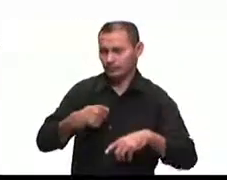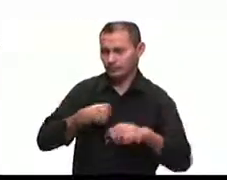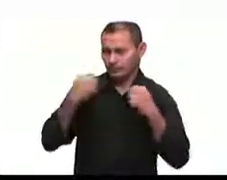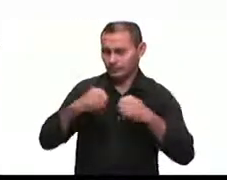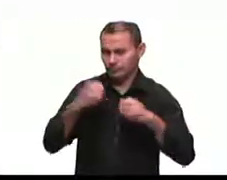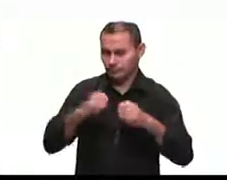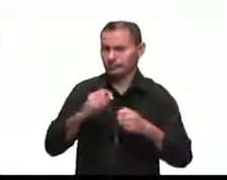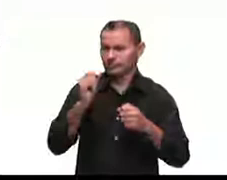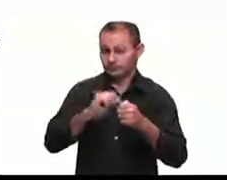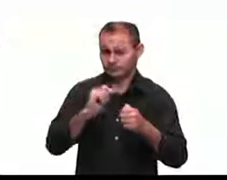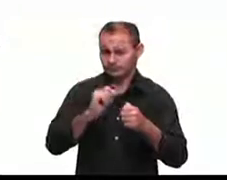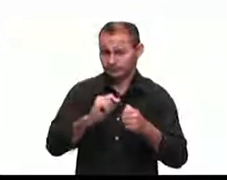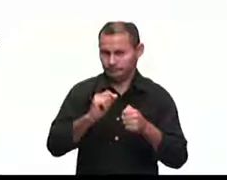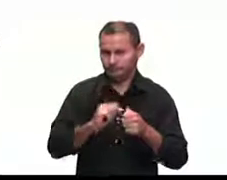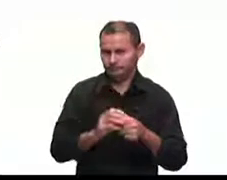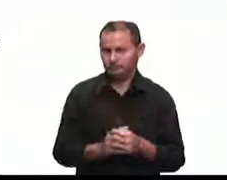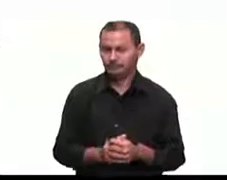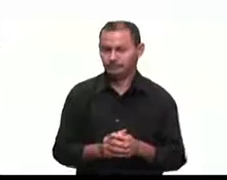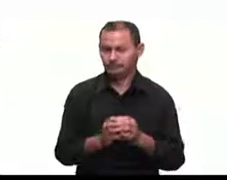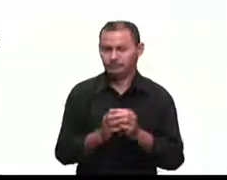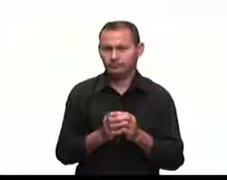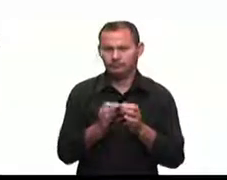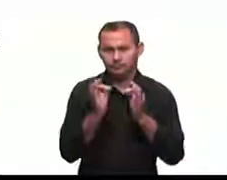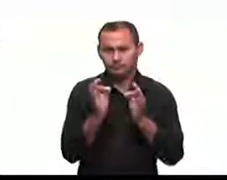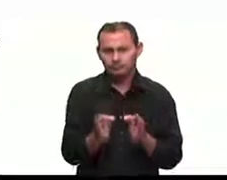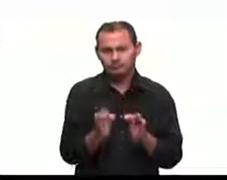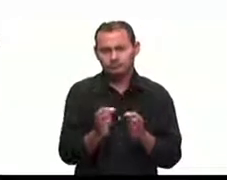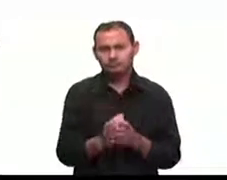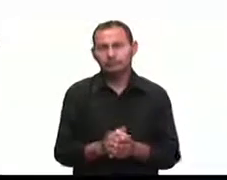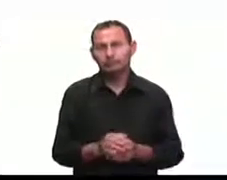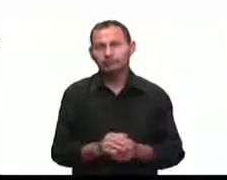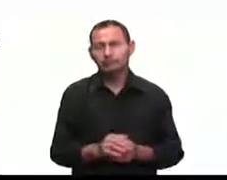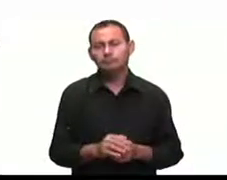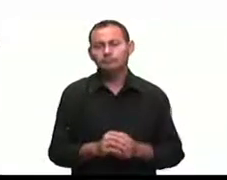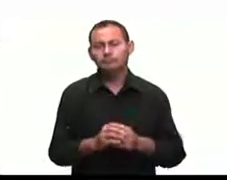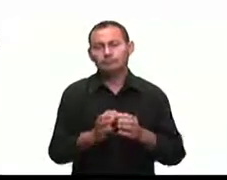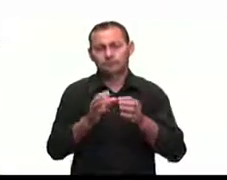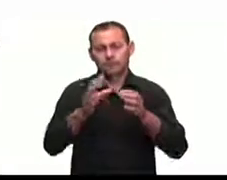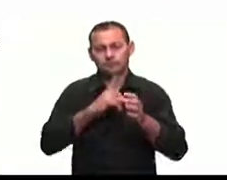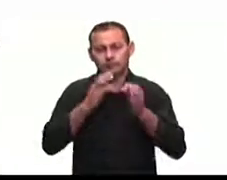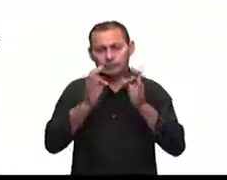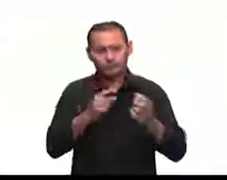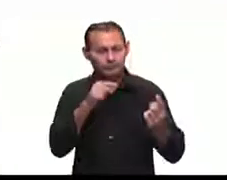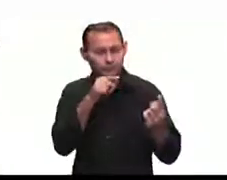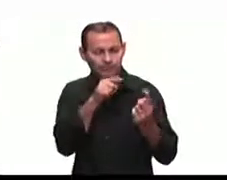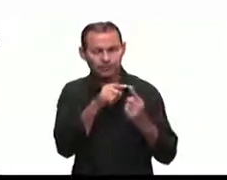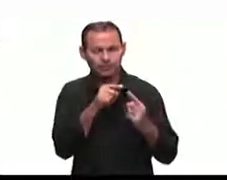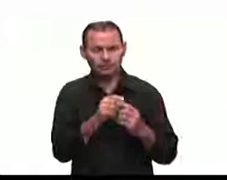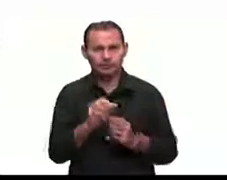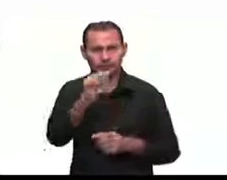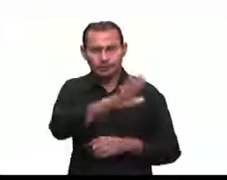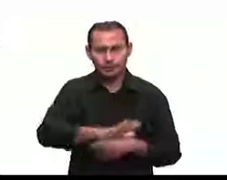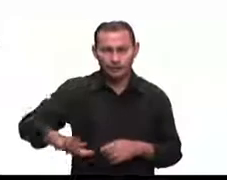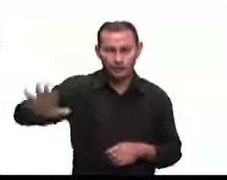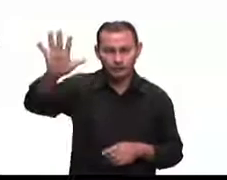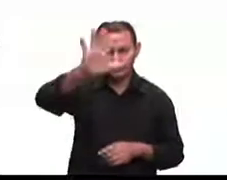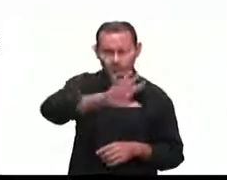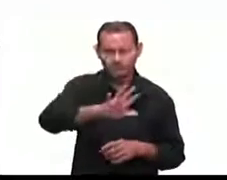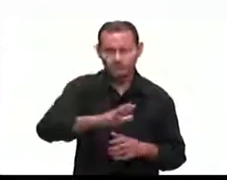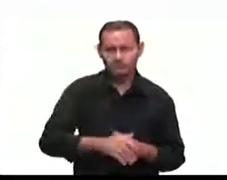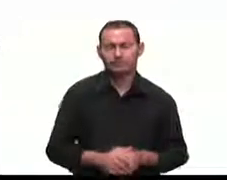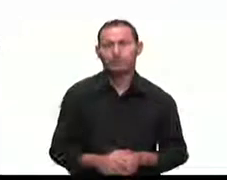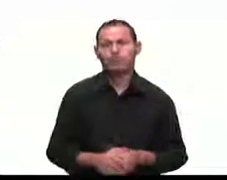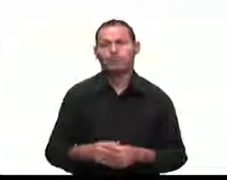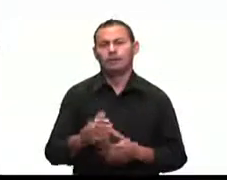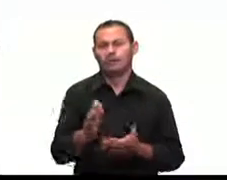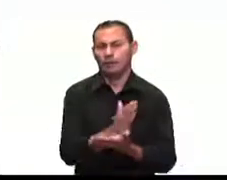preciso cumprir justamente, né, então, para cumprir com o meu objetivo geral. Então,